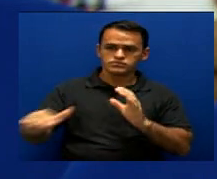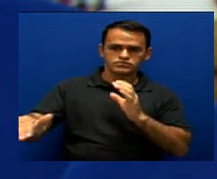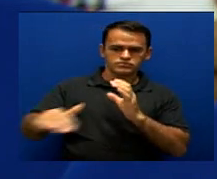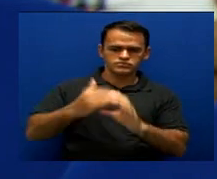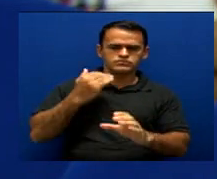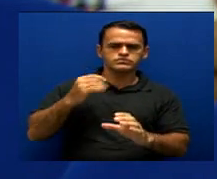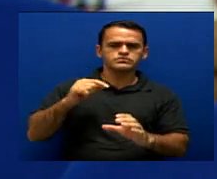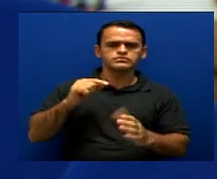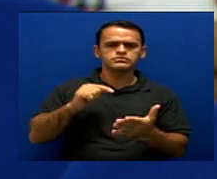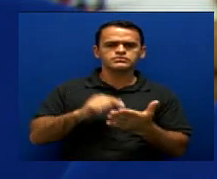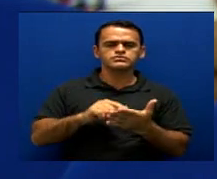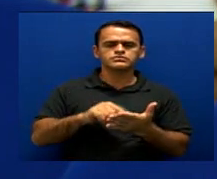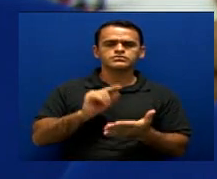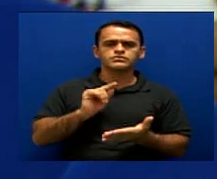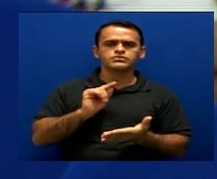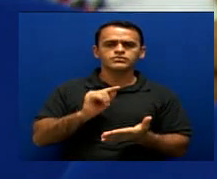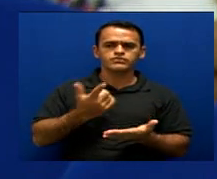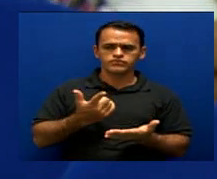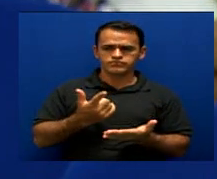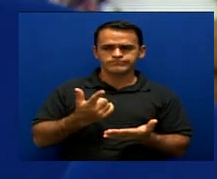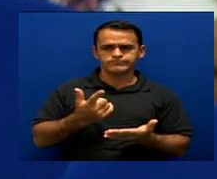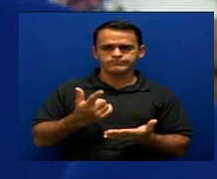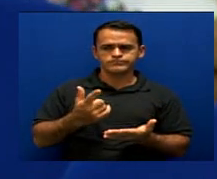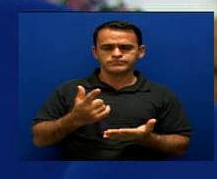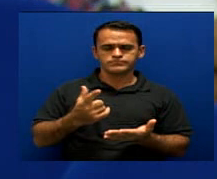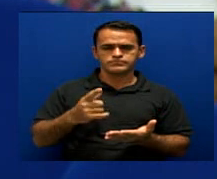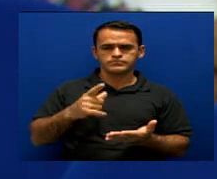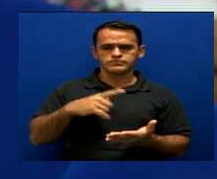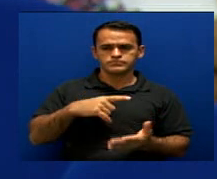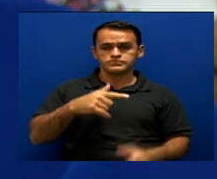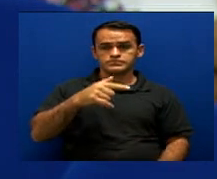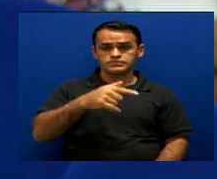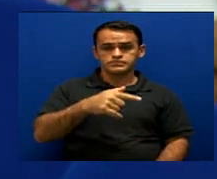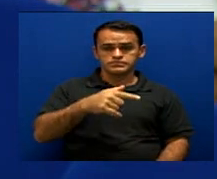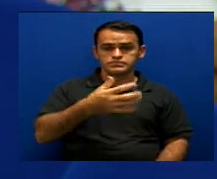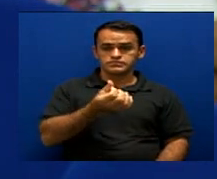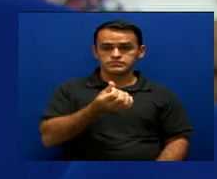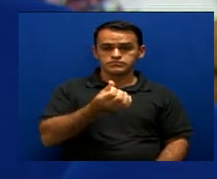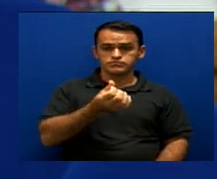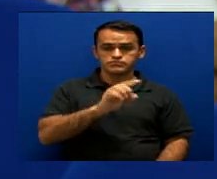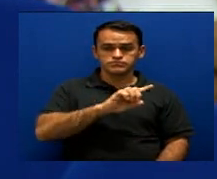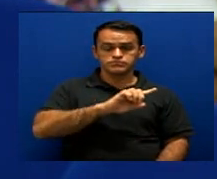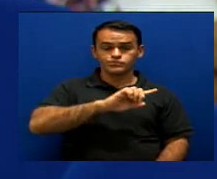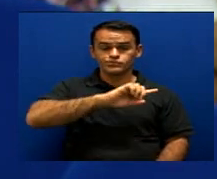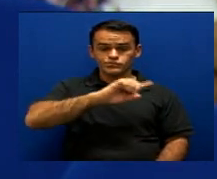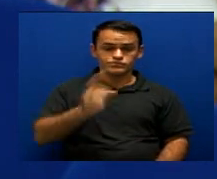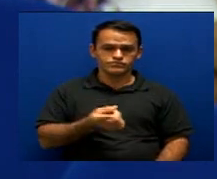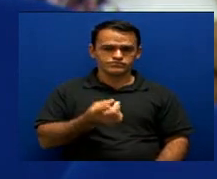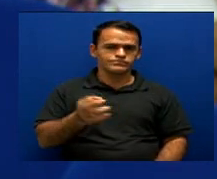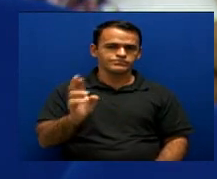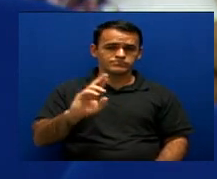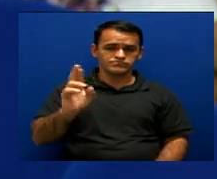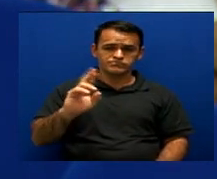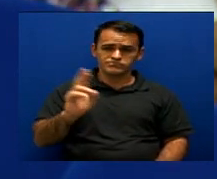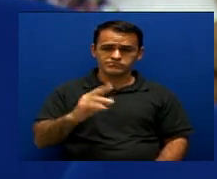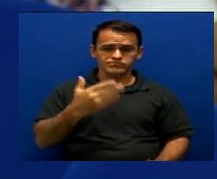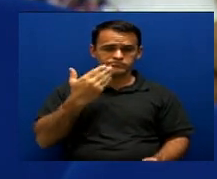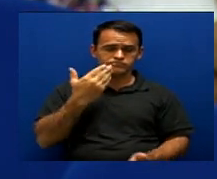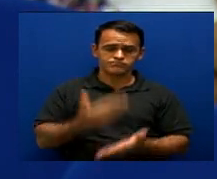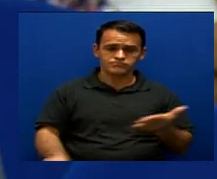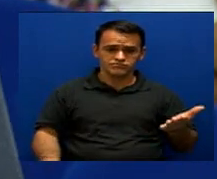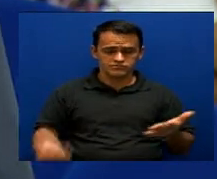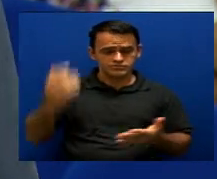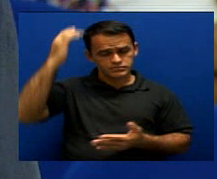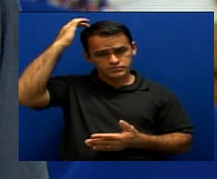é um projeto para comprometer 76 milhões do orçamento da cidade e eu quero colocar contradição porque